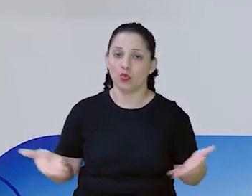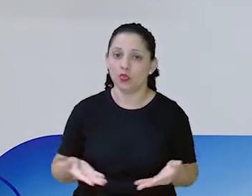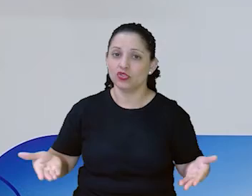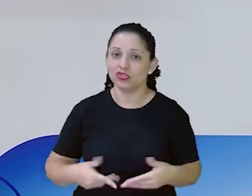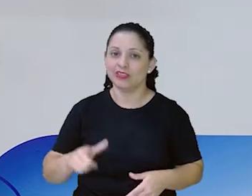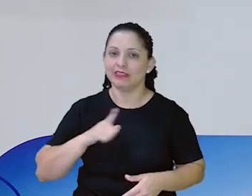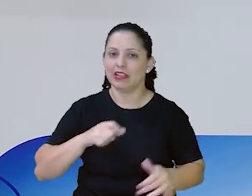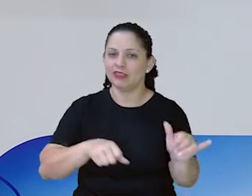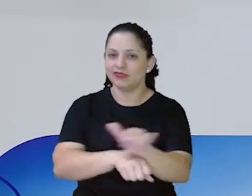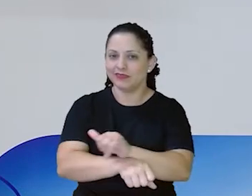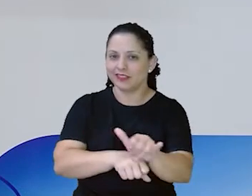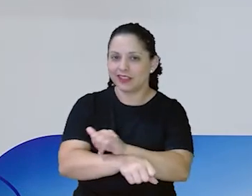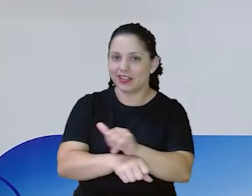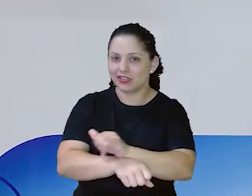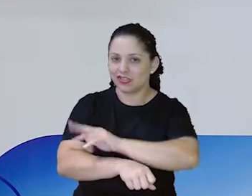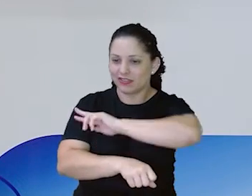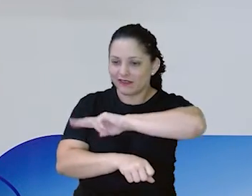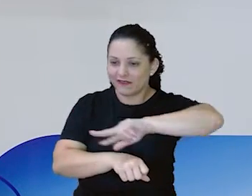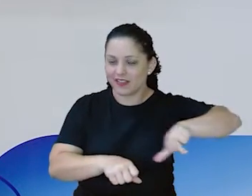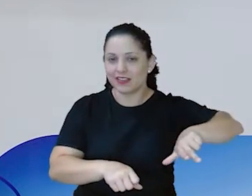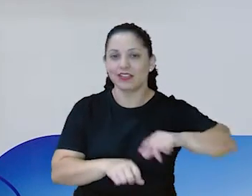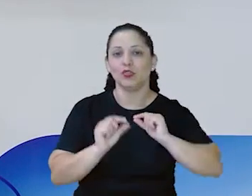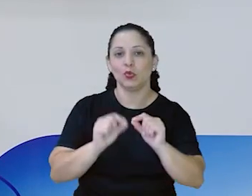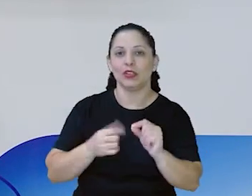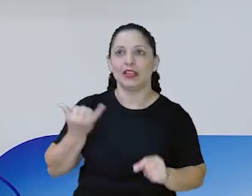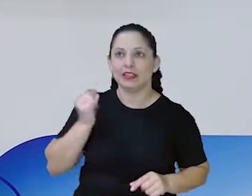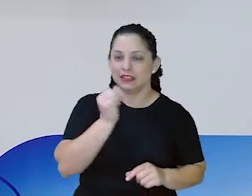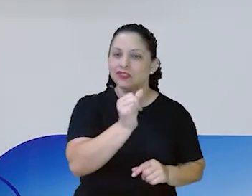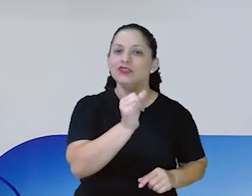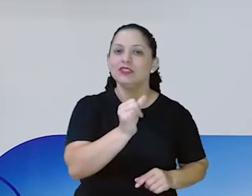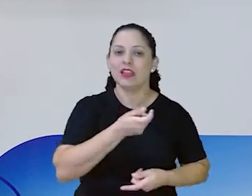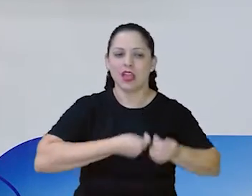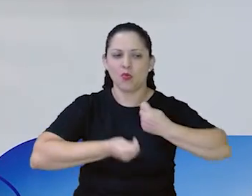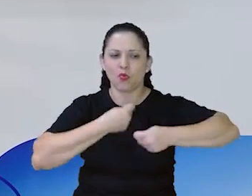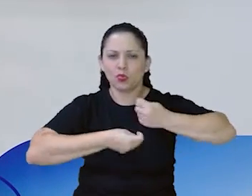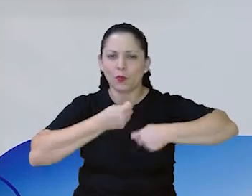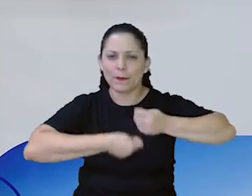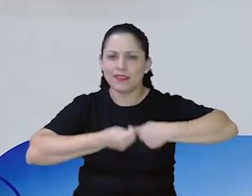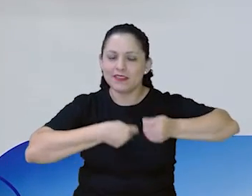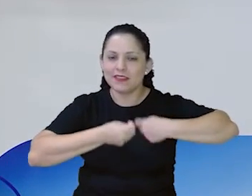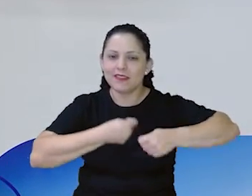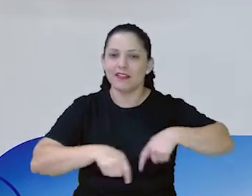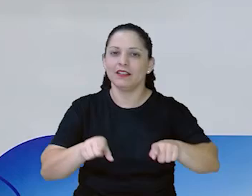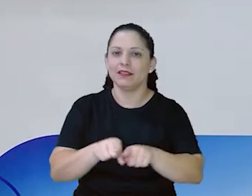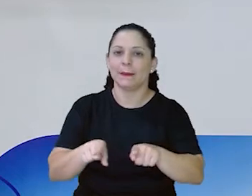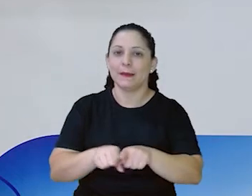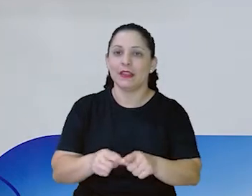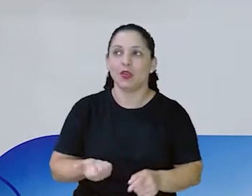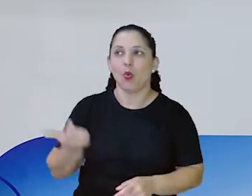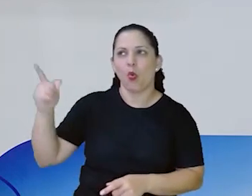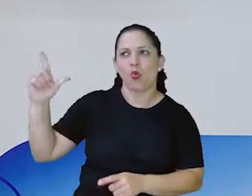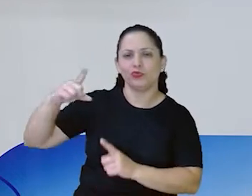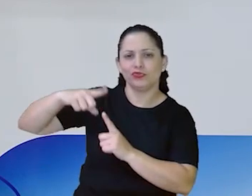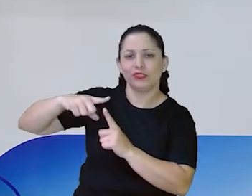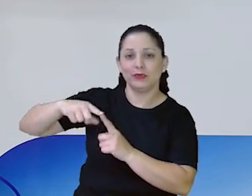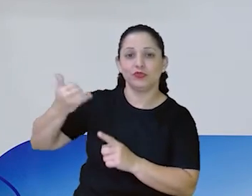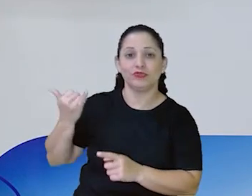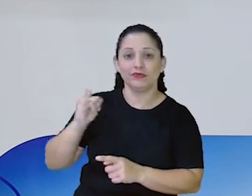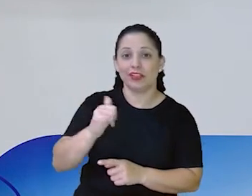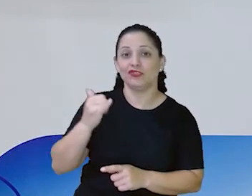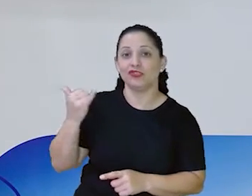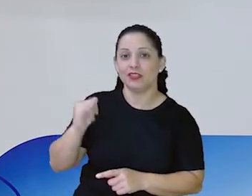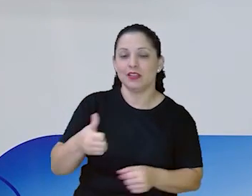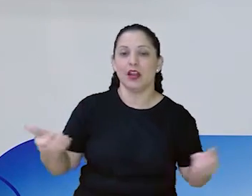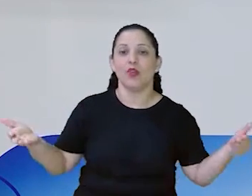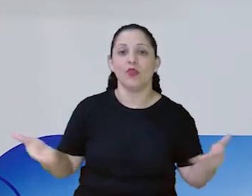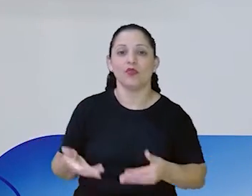diversas estratégias, como energia elétrica, economizar energia, outras fontes de energia. Então, por exemplo, os